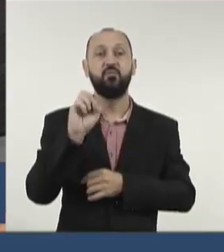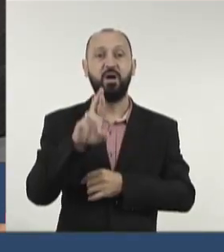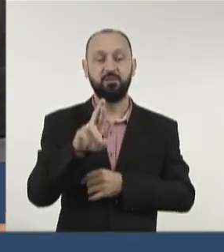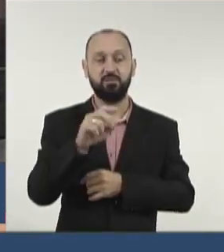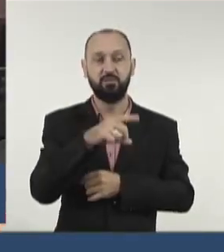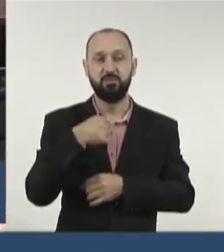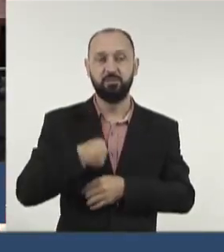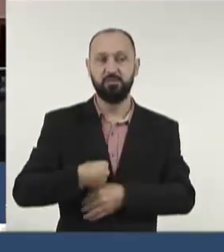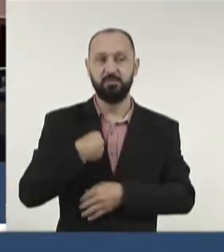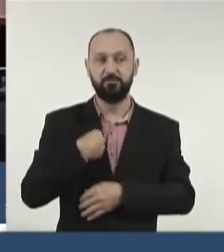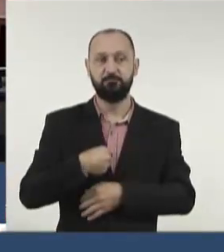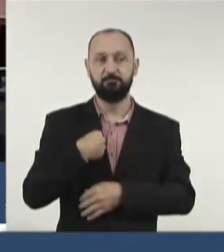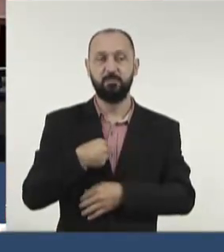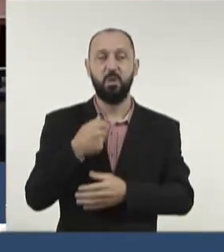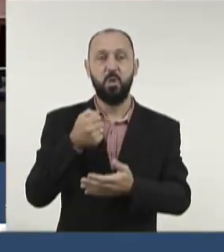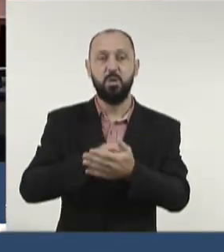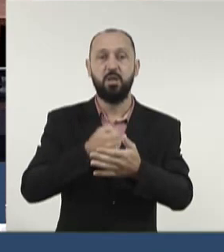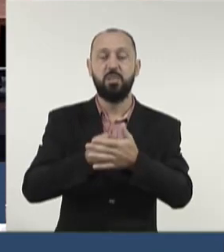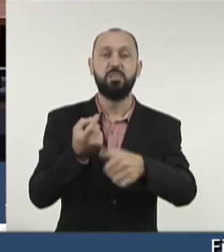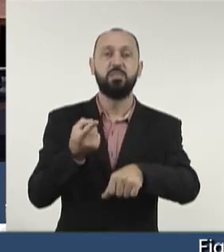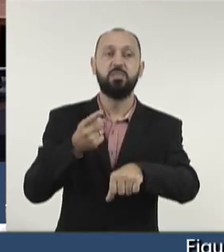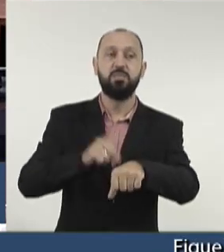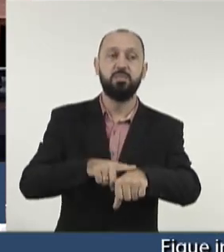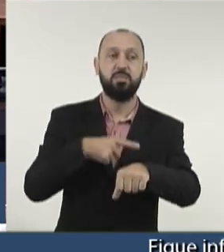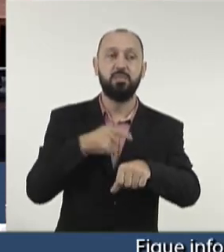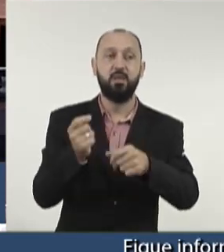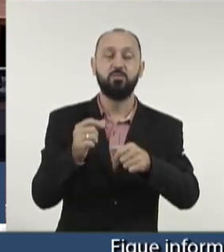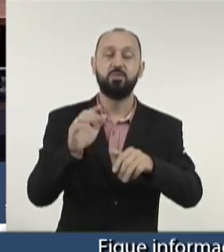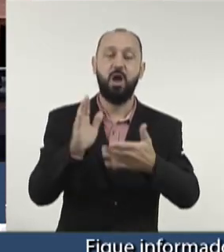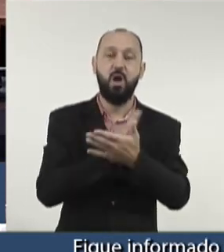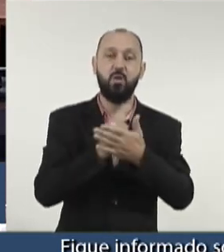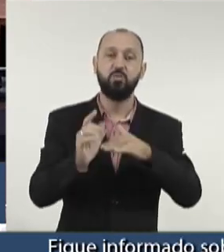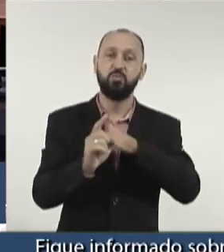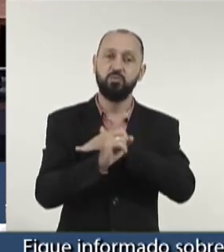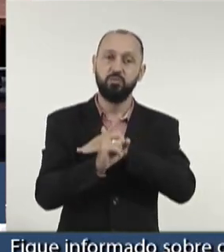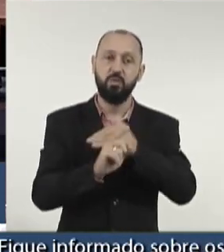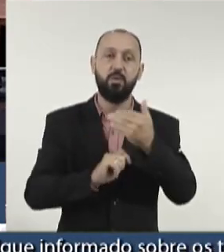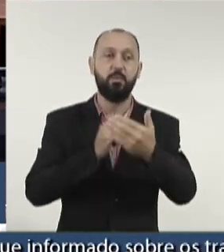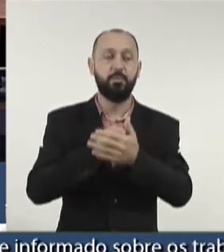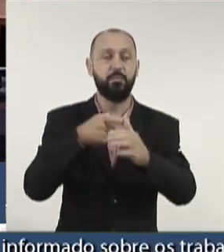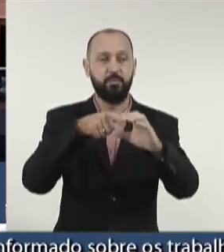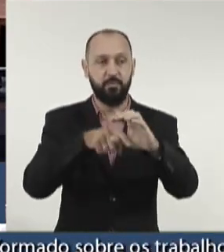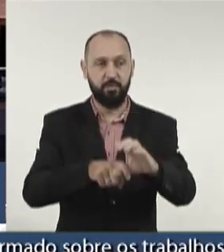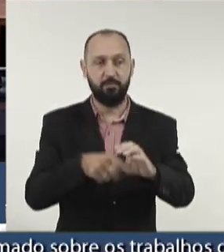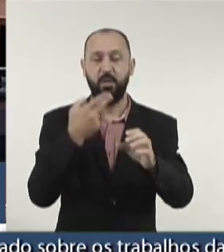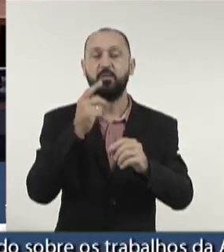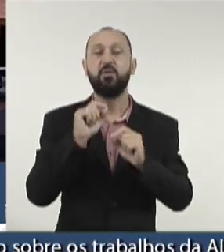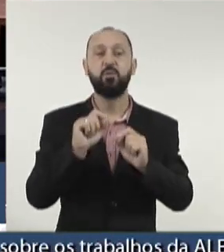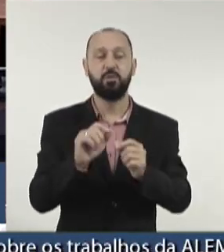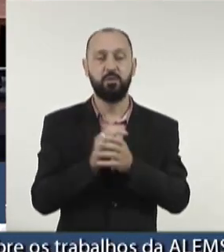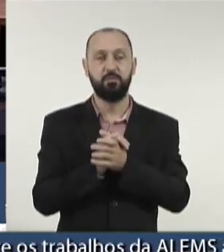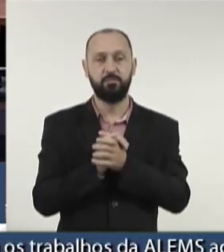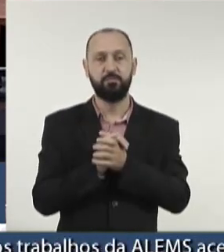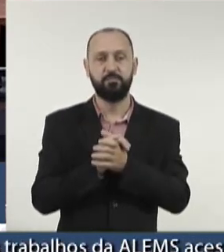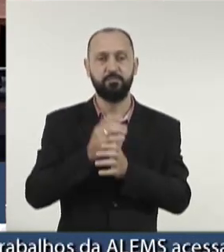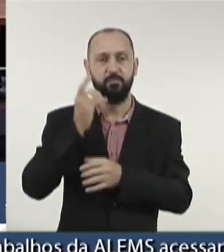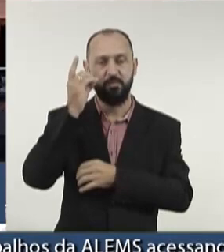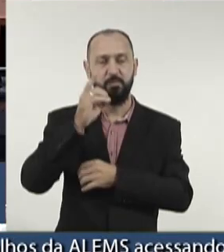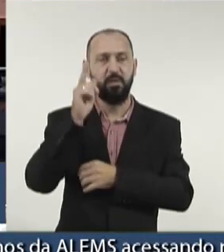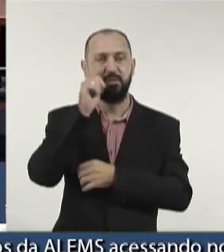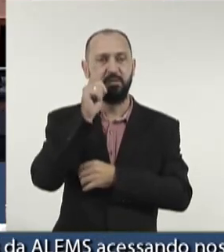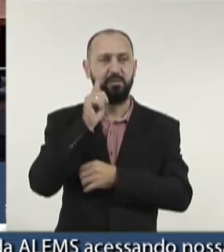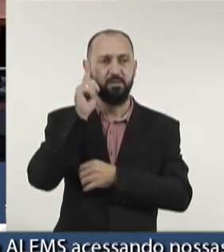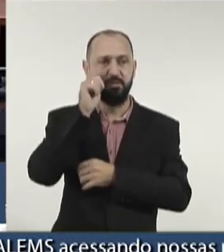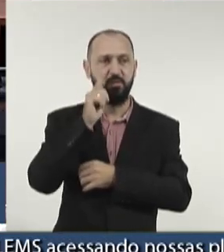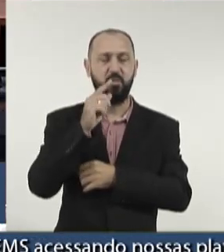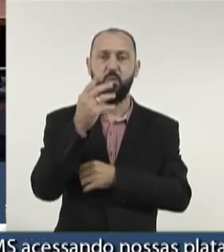participação que é exigido no momento de entregar algum serviço ou alguma contraprestação. Mas o que eu quero dizer, deputada Gleice, é